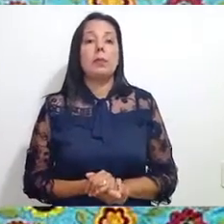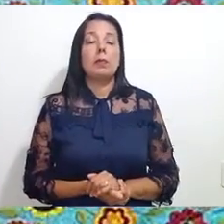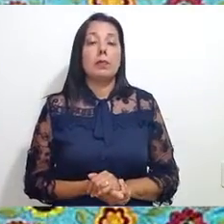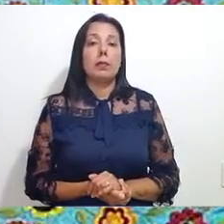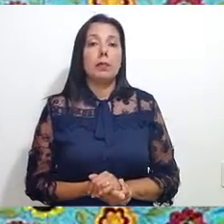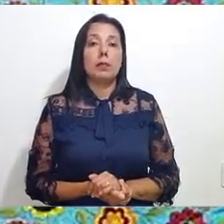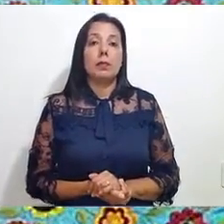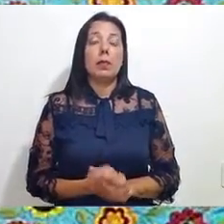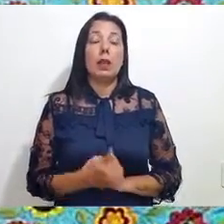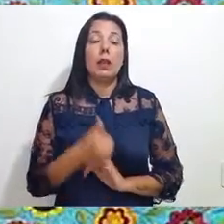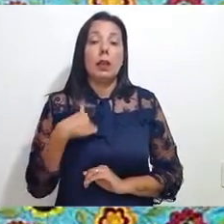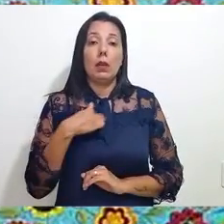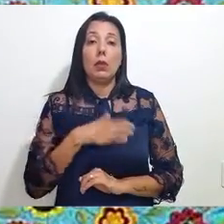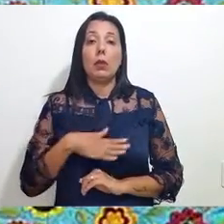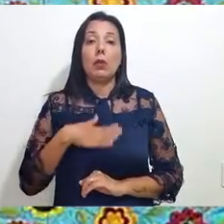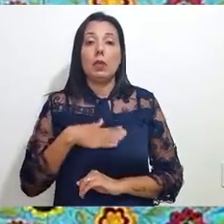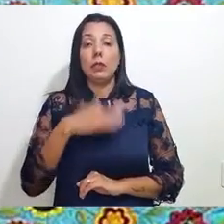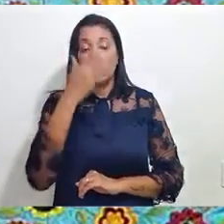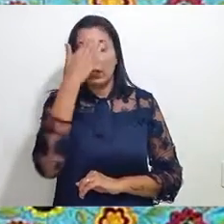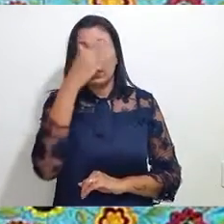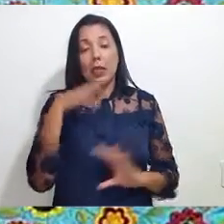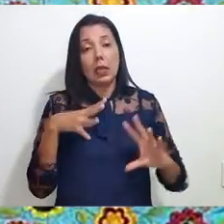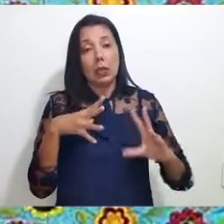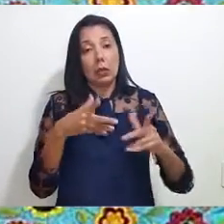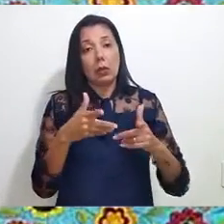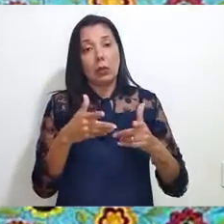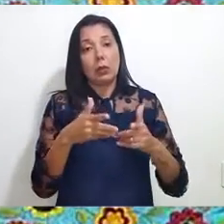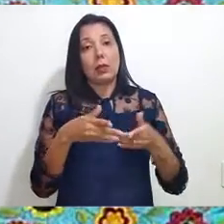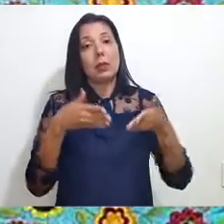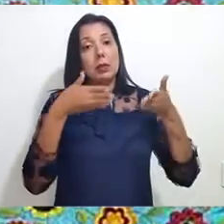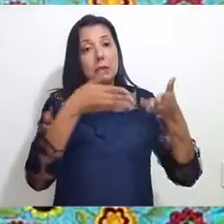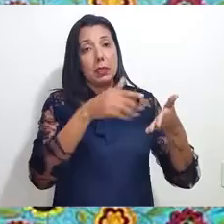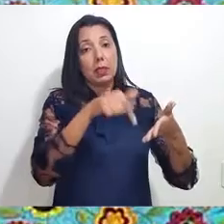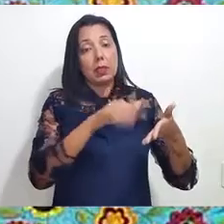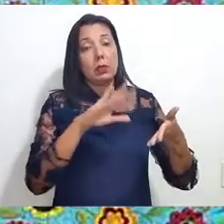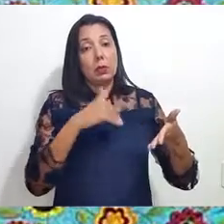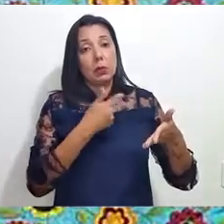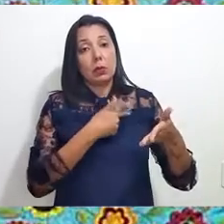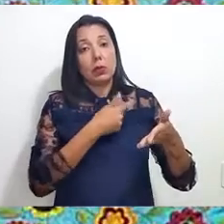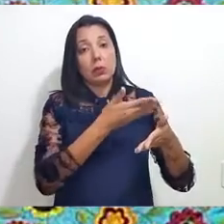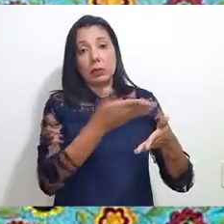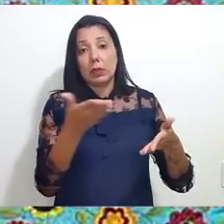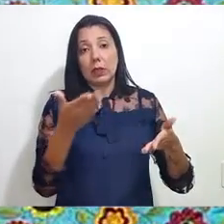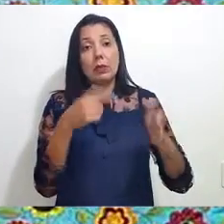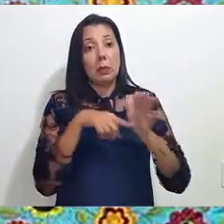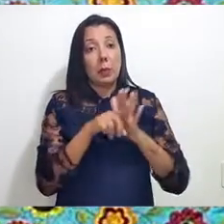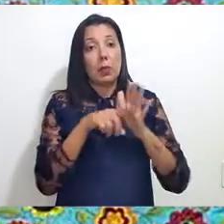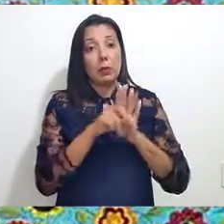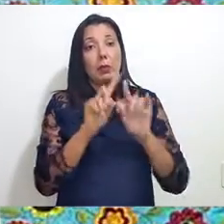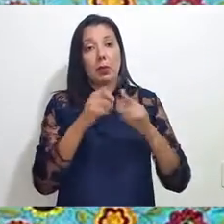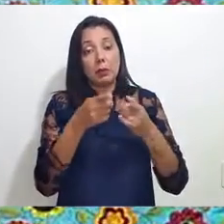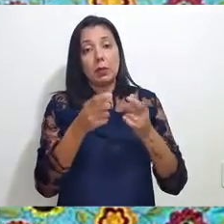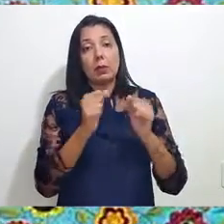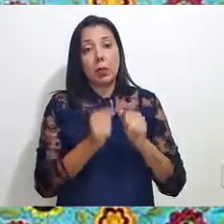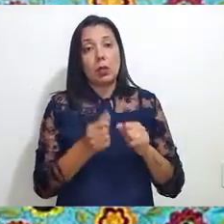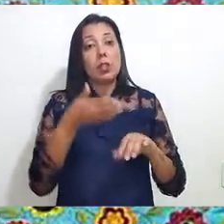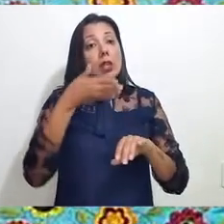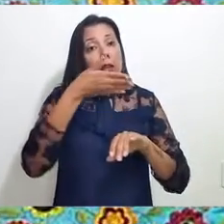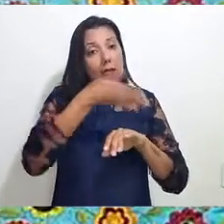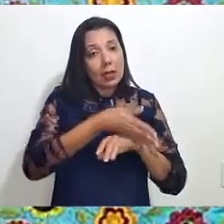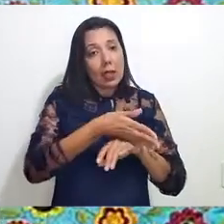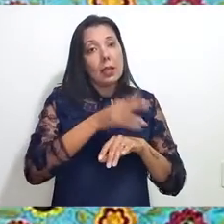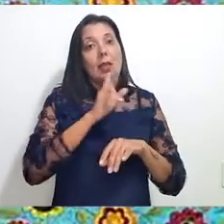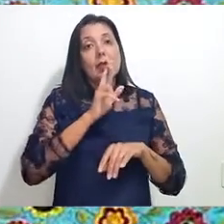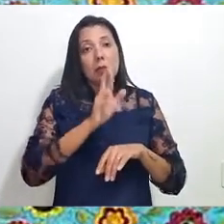desejos. E enquanto conselheira tutelar, infelizmente, eu vejo no cotidiano o que a incompreensão